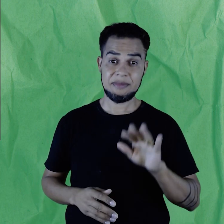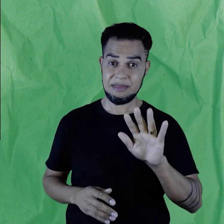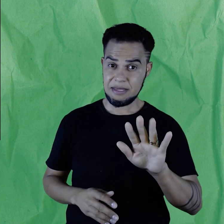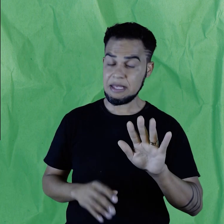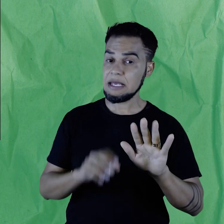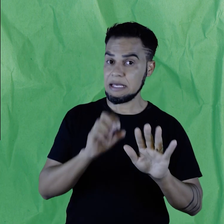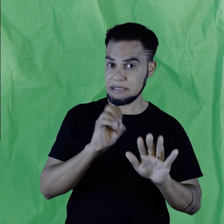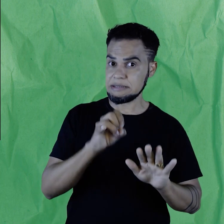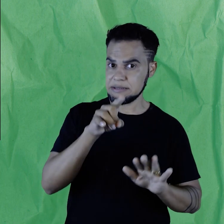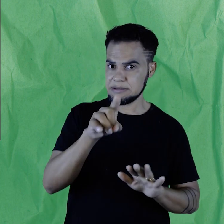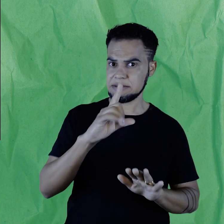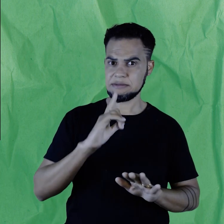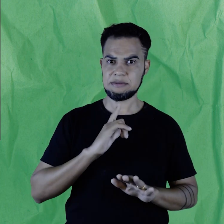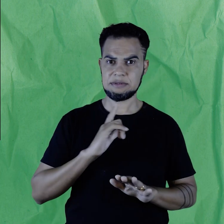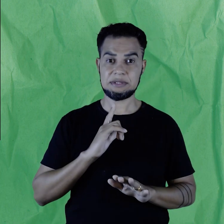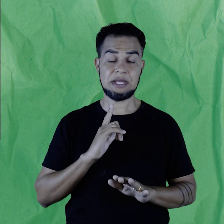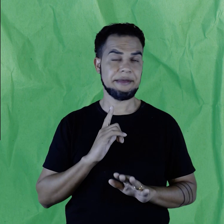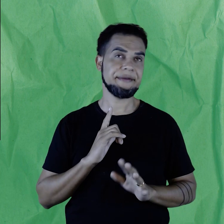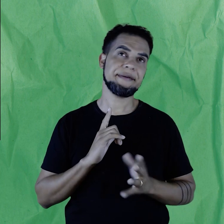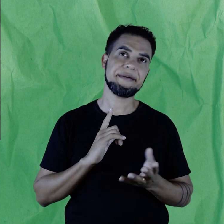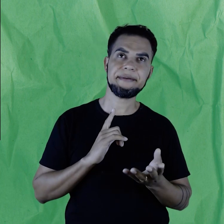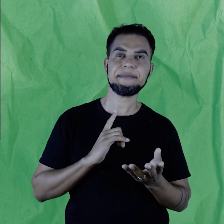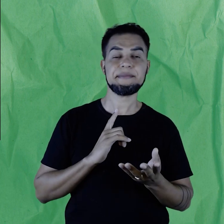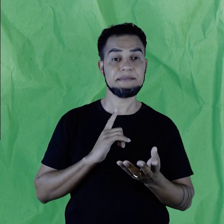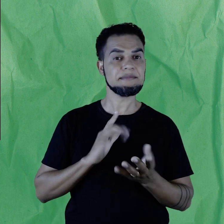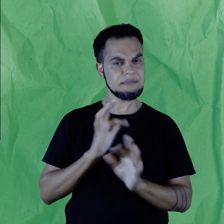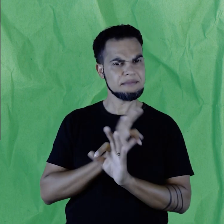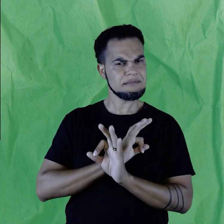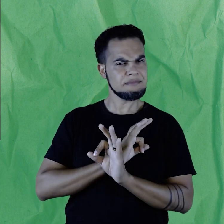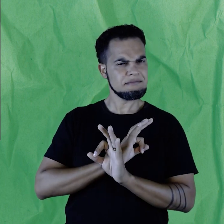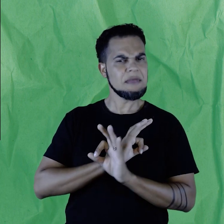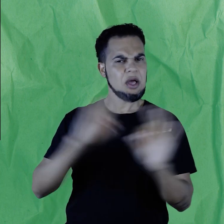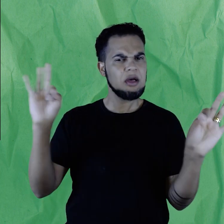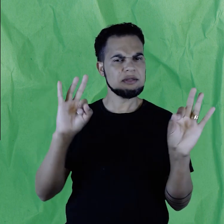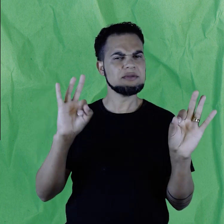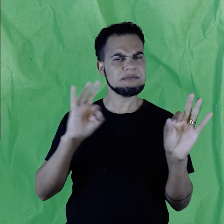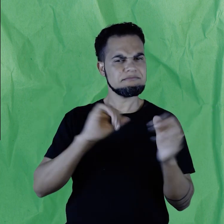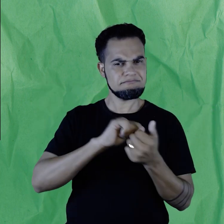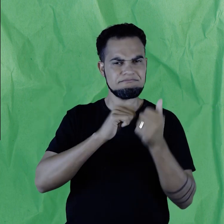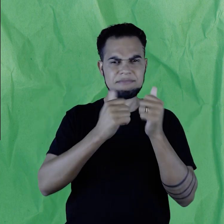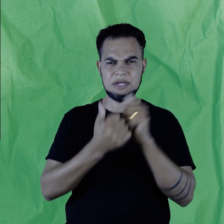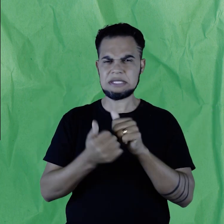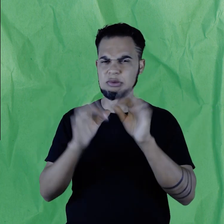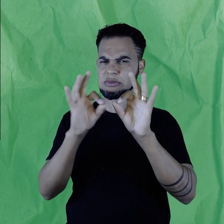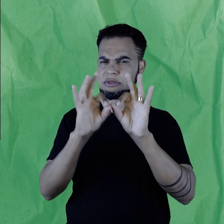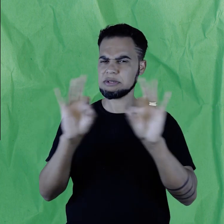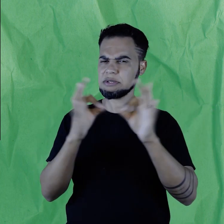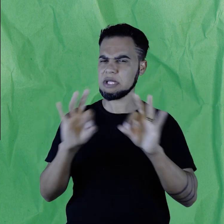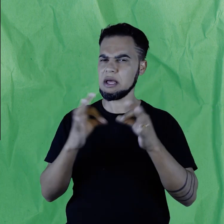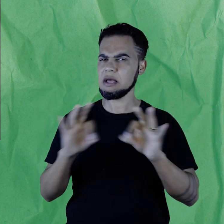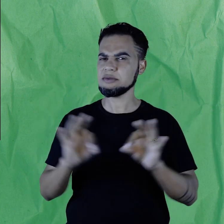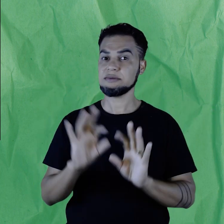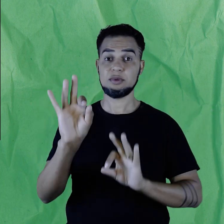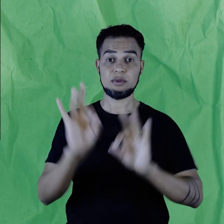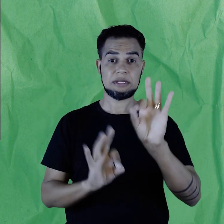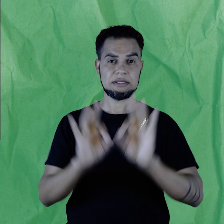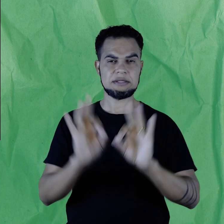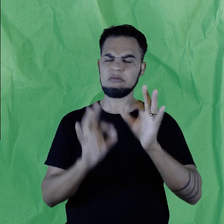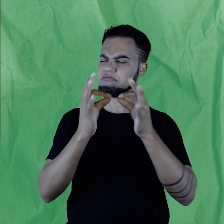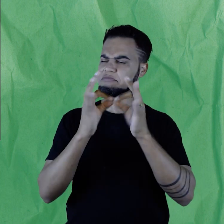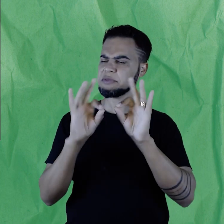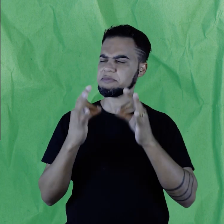Se você tem uma ótima adequação sintática,